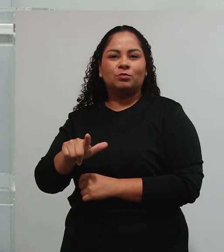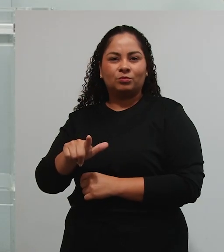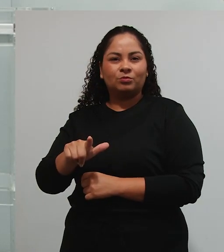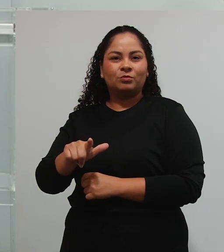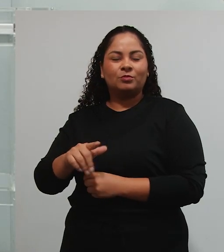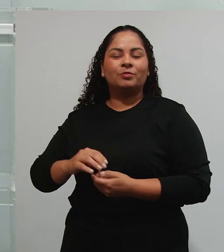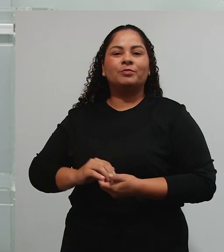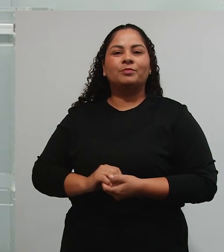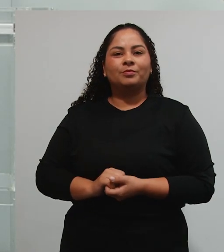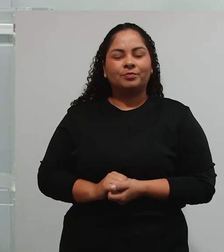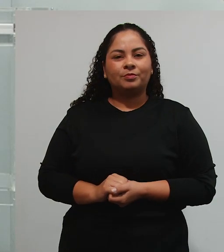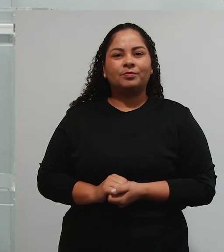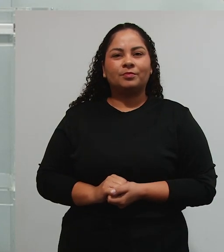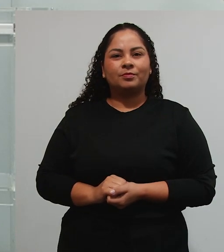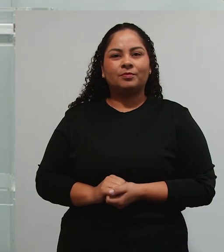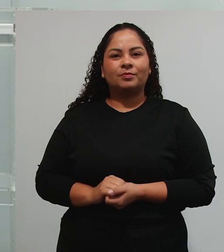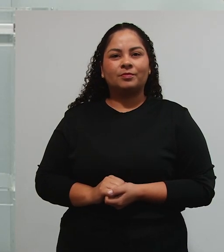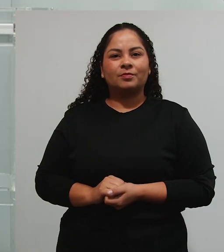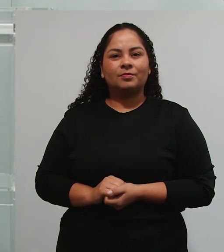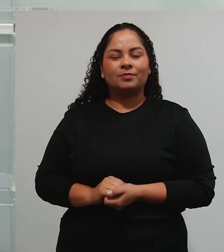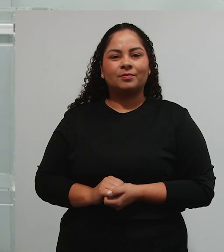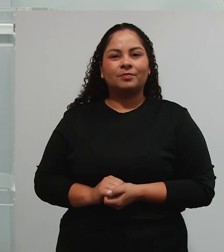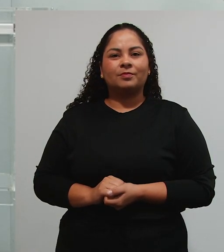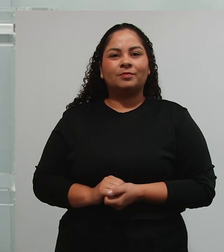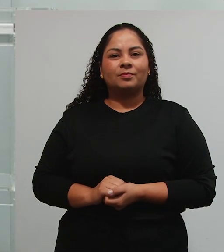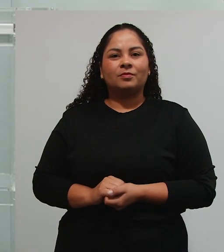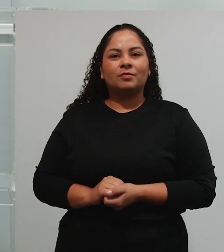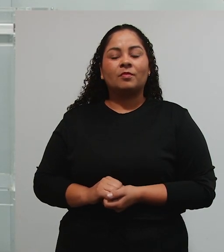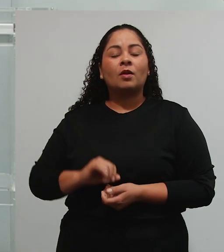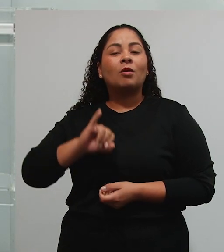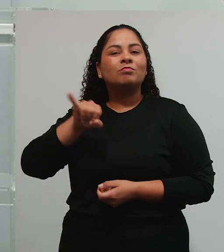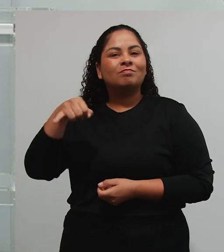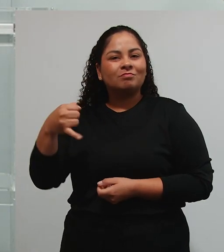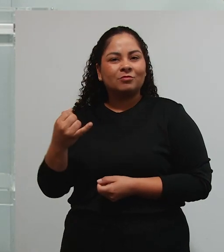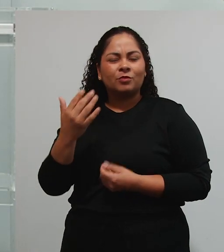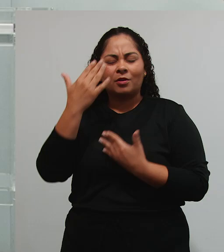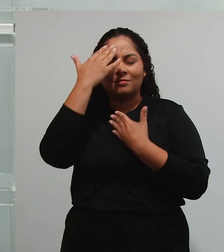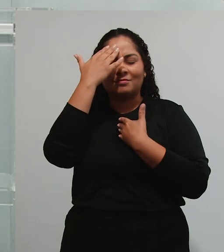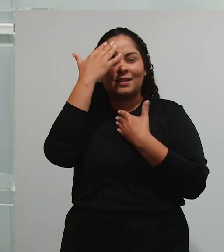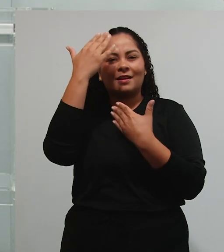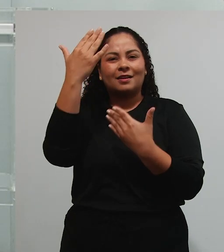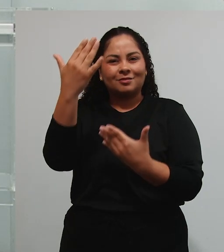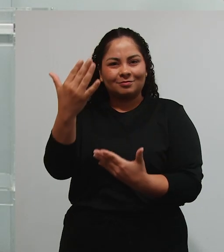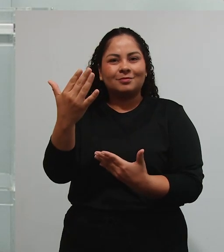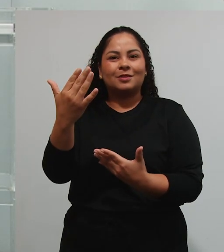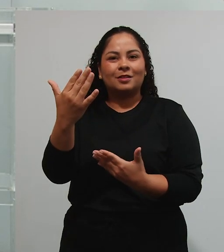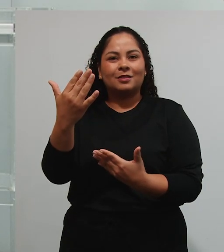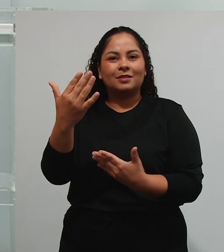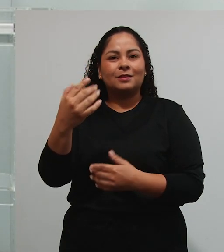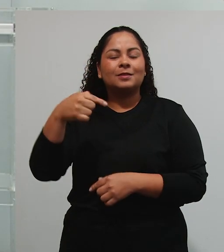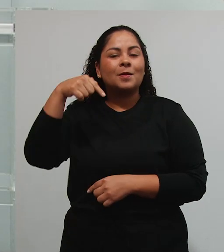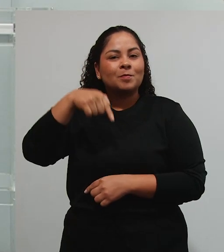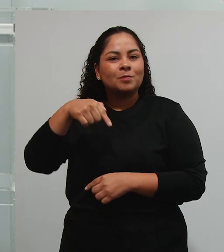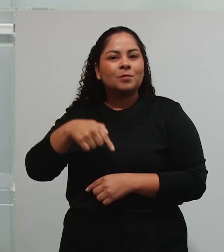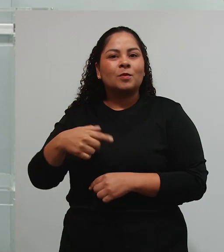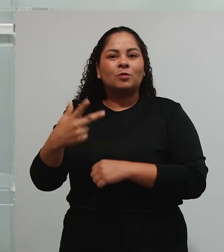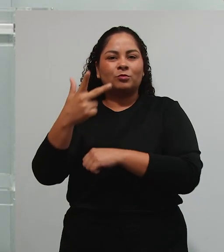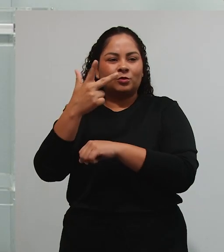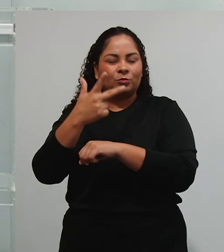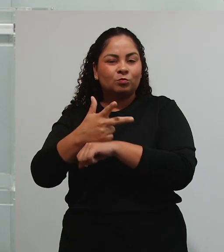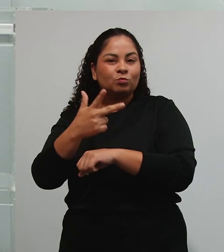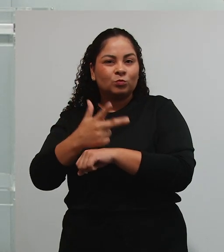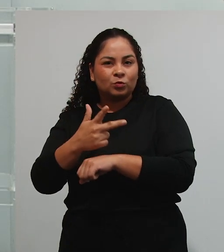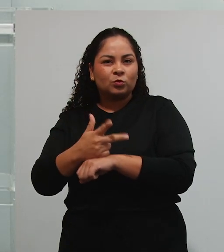série, porque olha, eu vou te falar a verdade, tá muito lindo. Aproveito para agradecer a equipe dos estúdios que torna essas